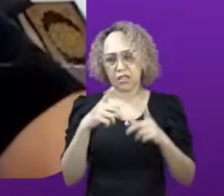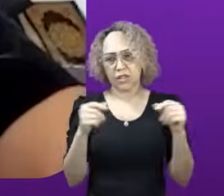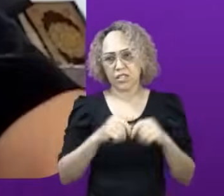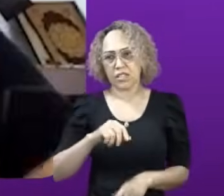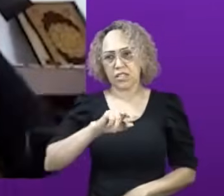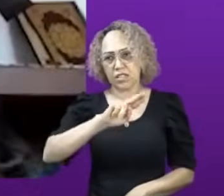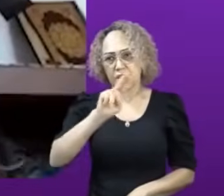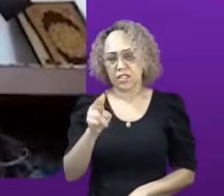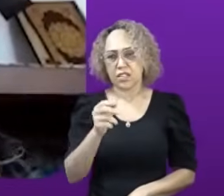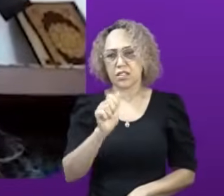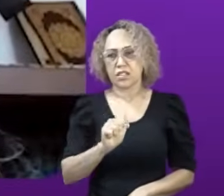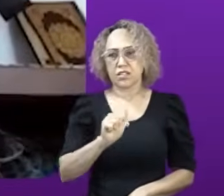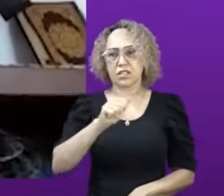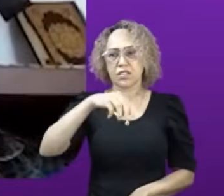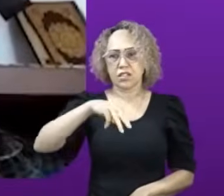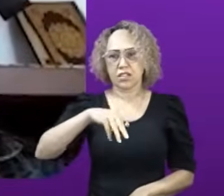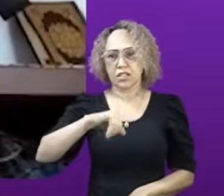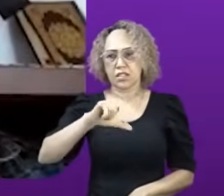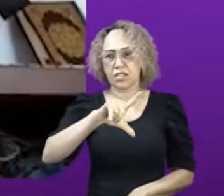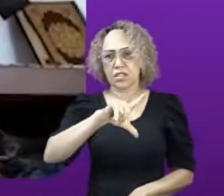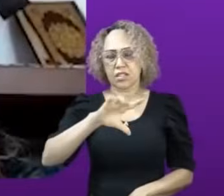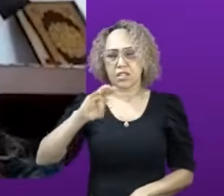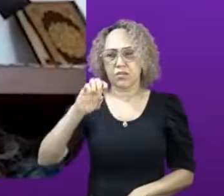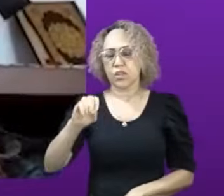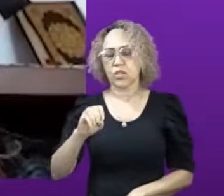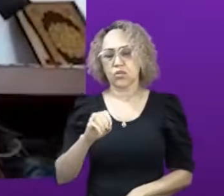Brasília, e onde nós